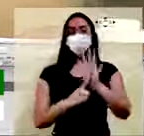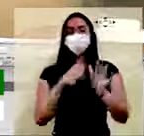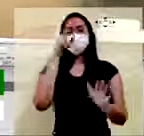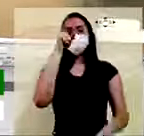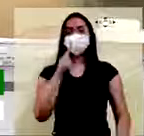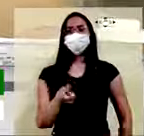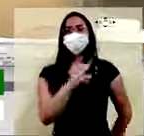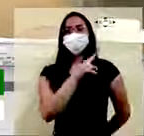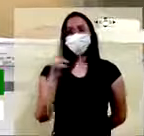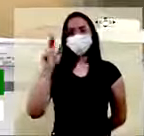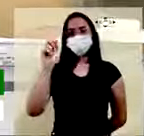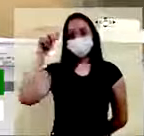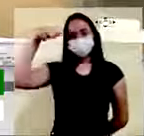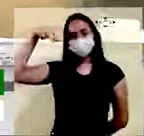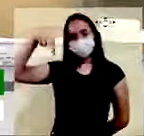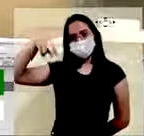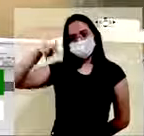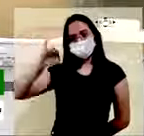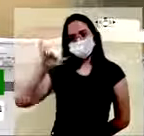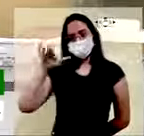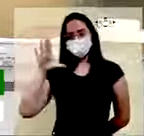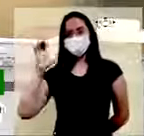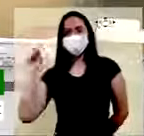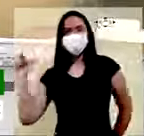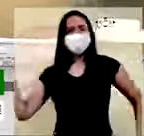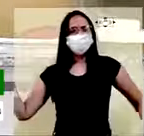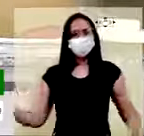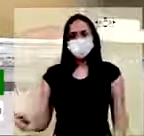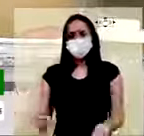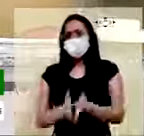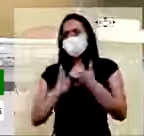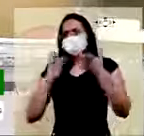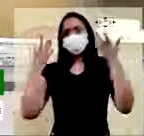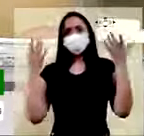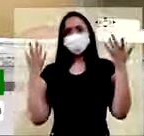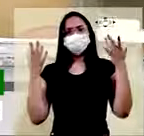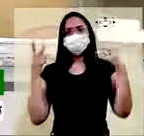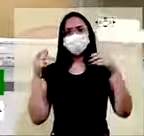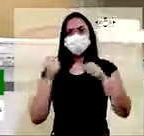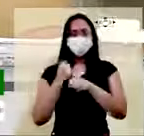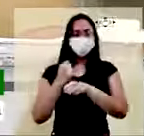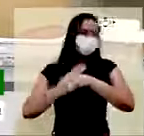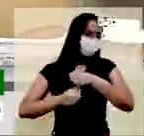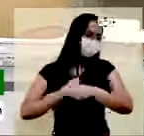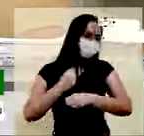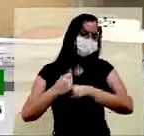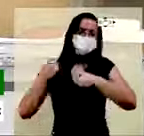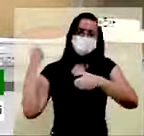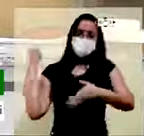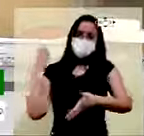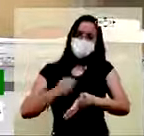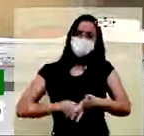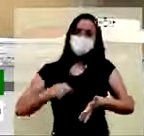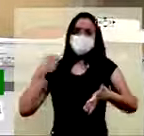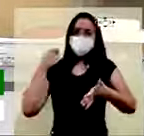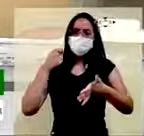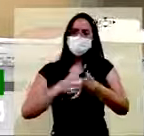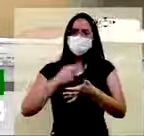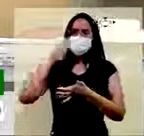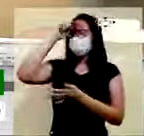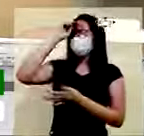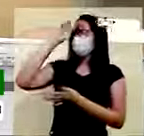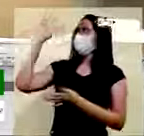Antônio né pelo empenho assim é essencial durante vários anos para que esse sonho